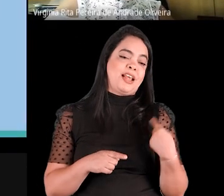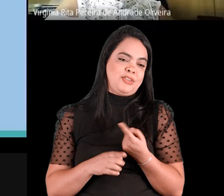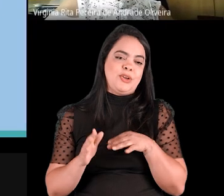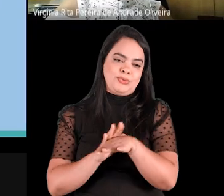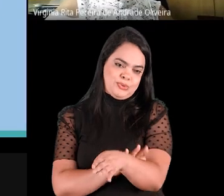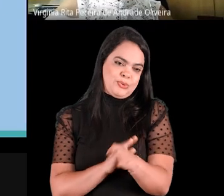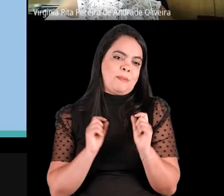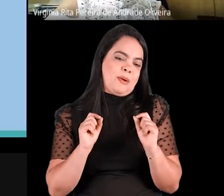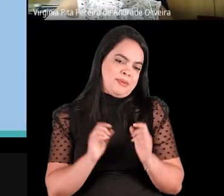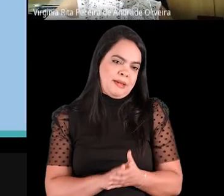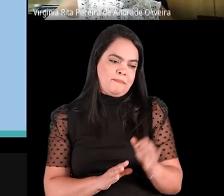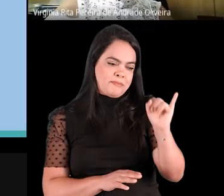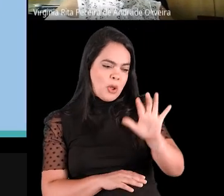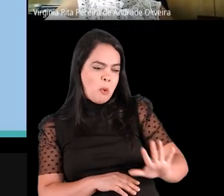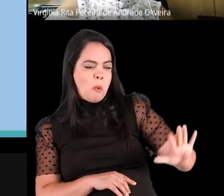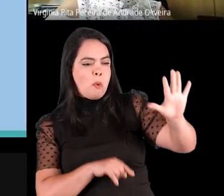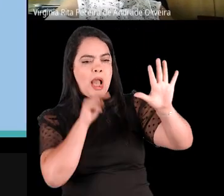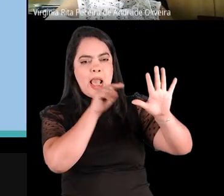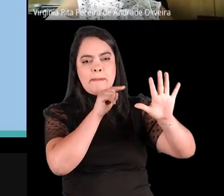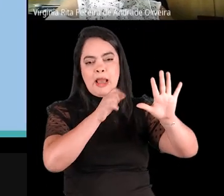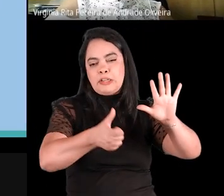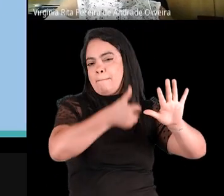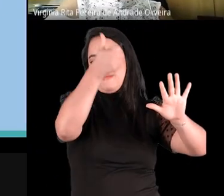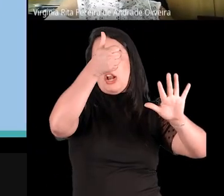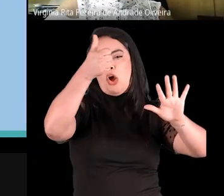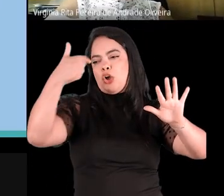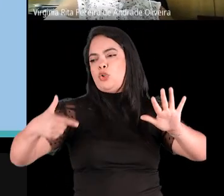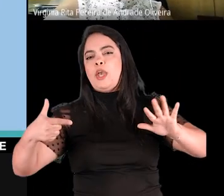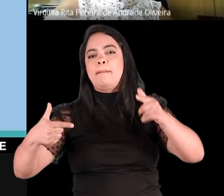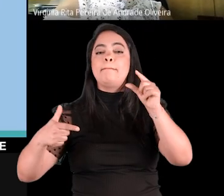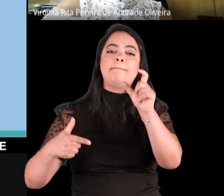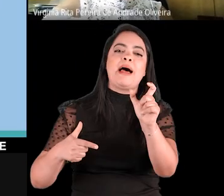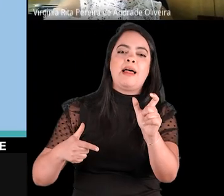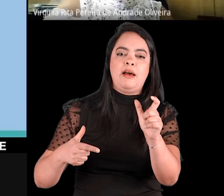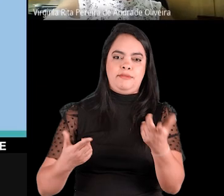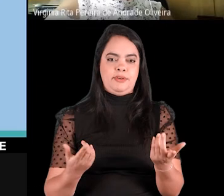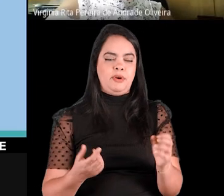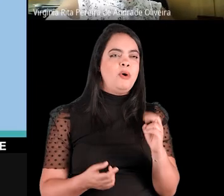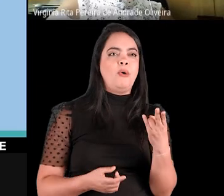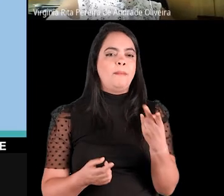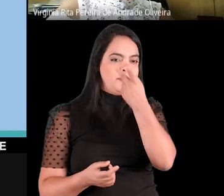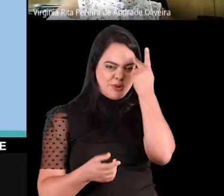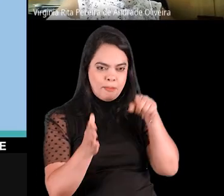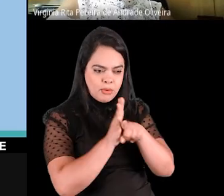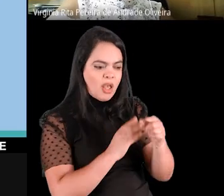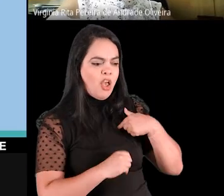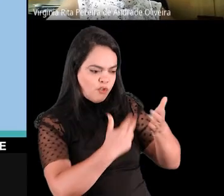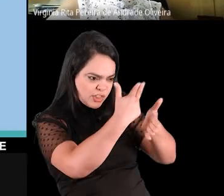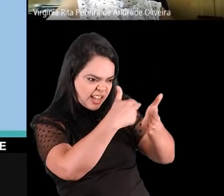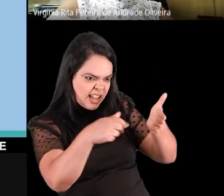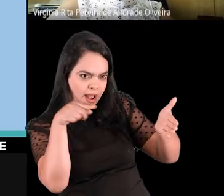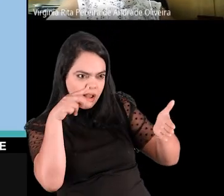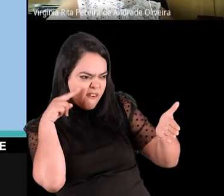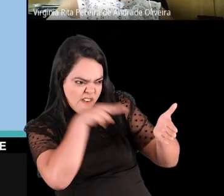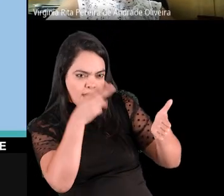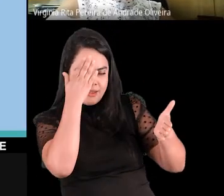que uma imagem vale mais que mil palavras, ou eu preciso desenhar para você entender, né? Então, às